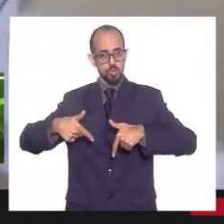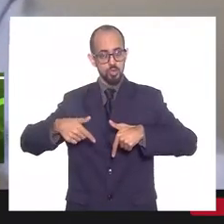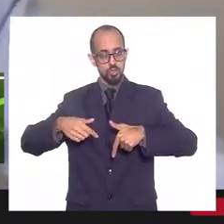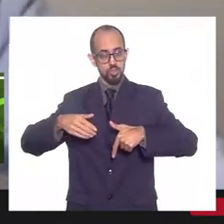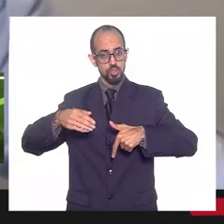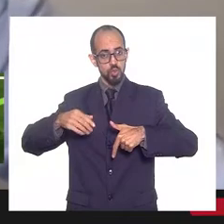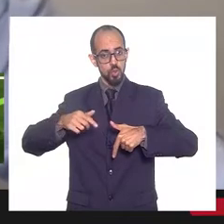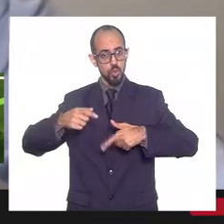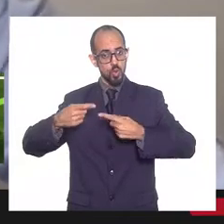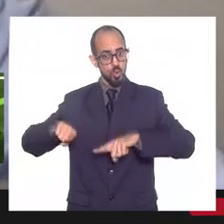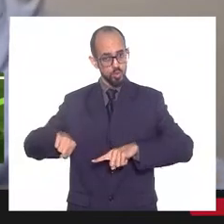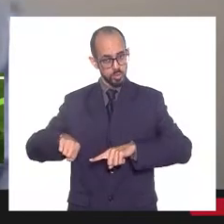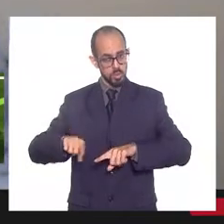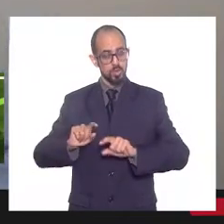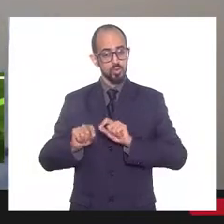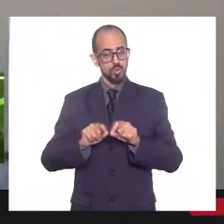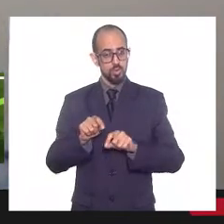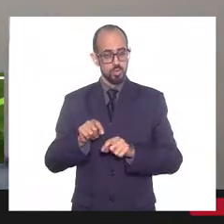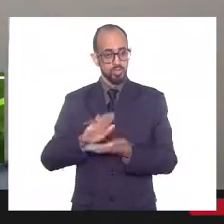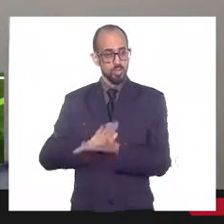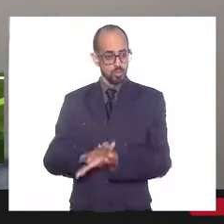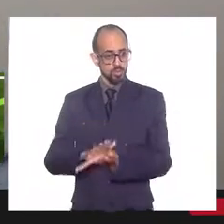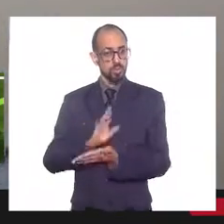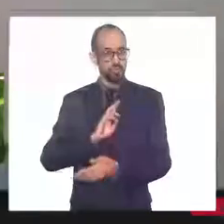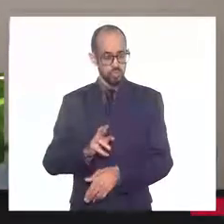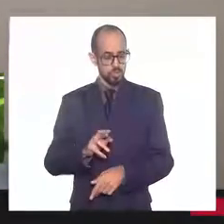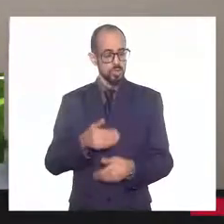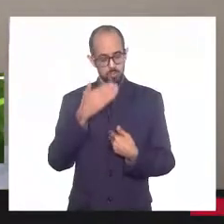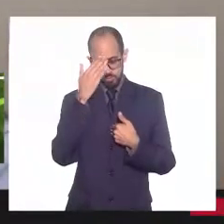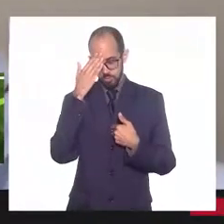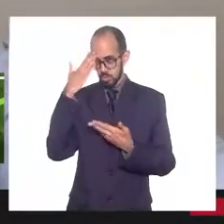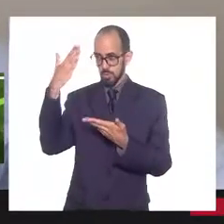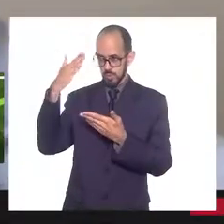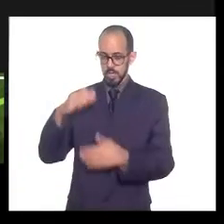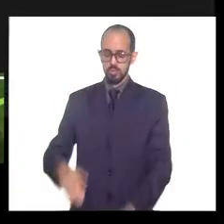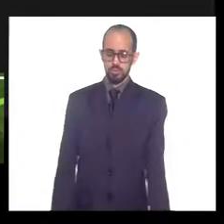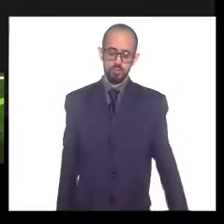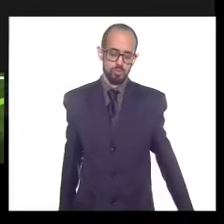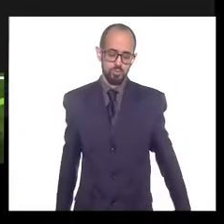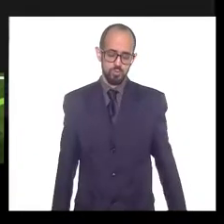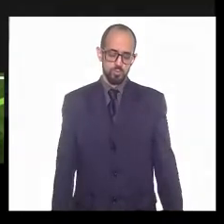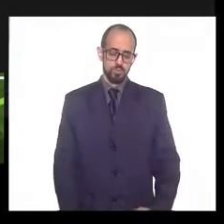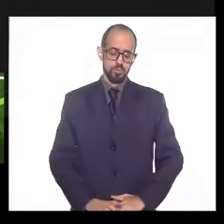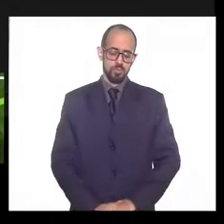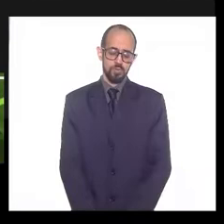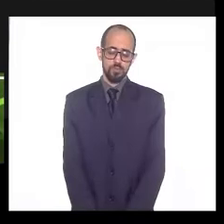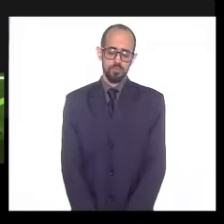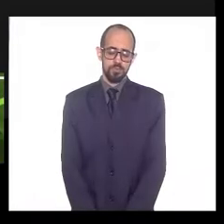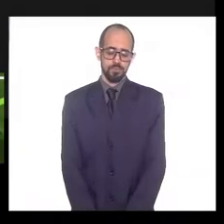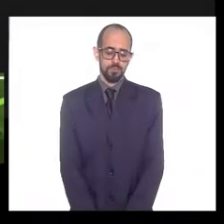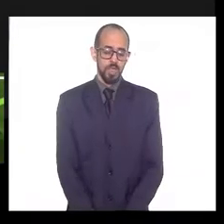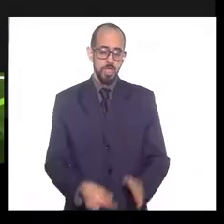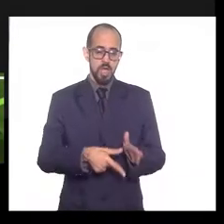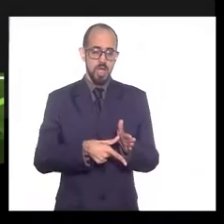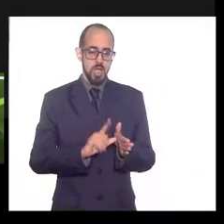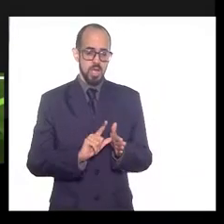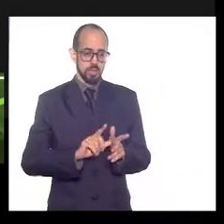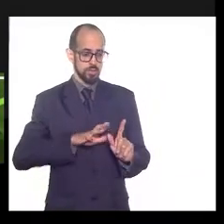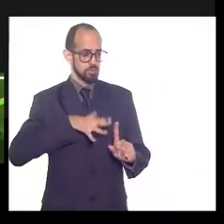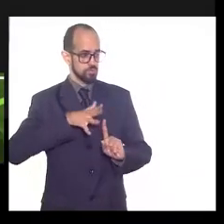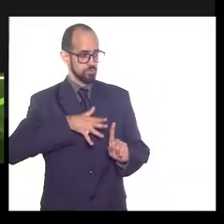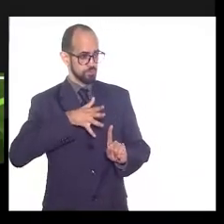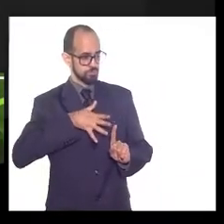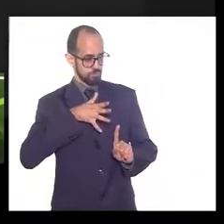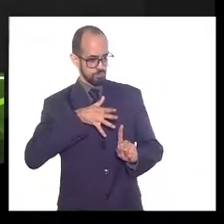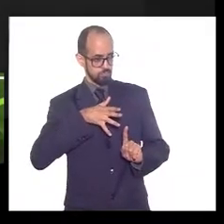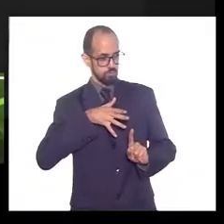chamamos de maneira muito doce de intolerância religiosa Muito obrigado e antes de passar a palavra os